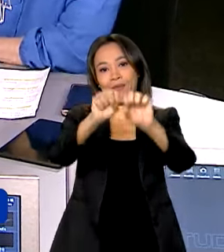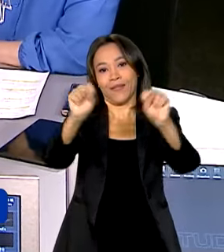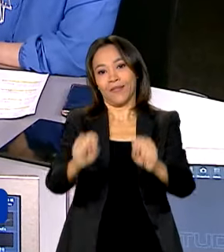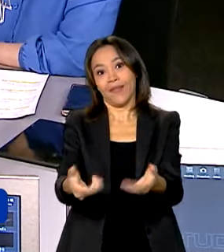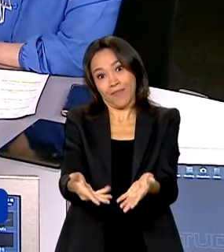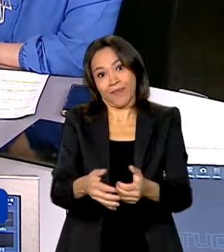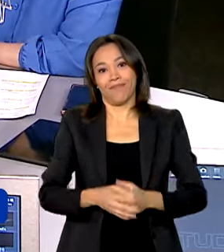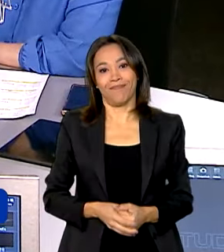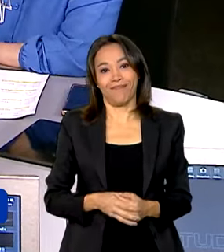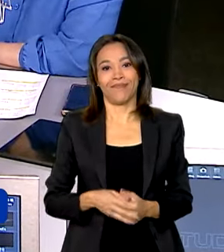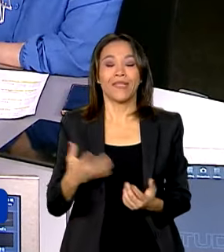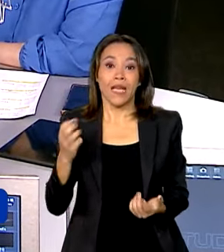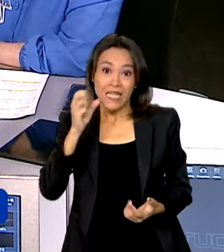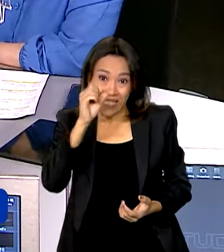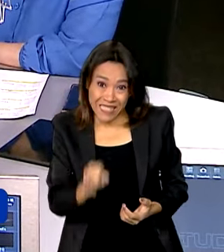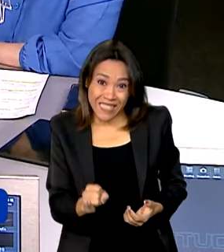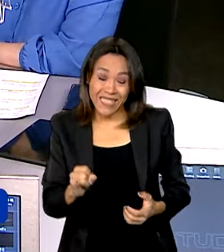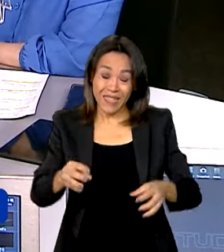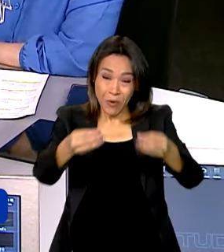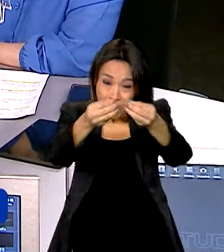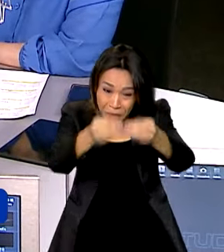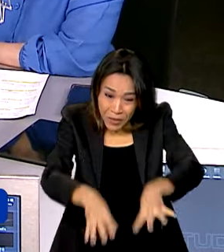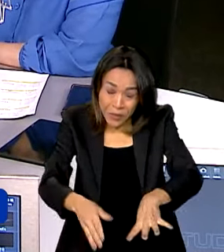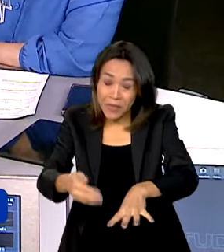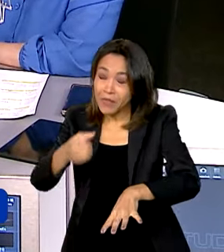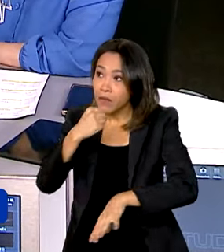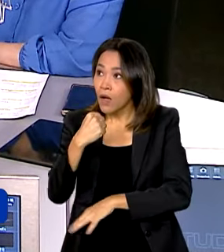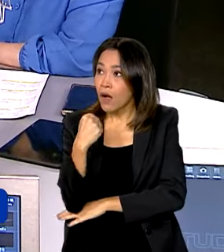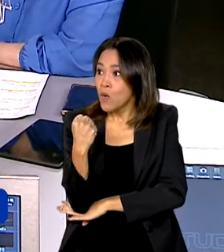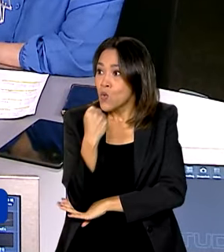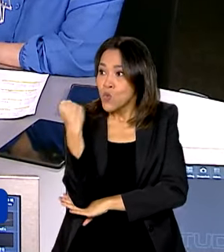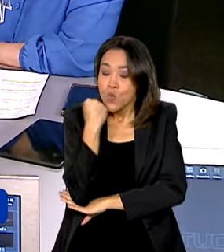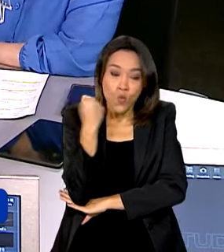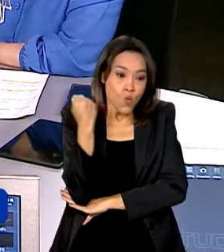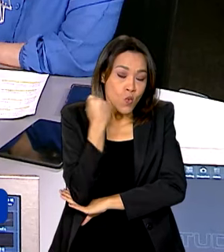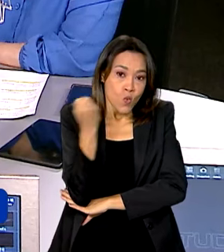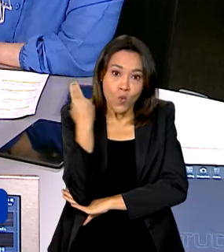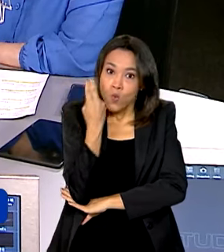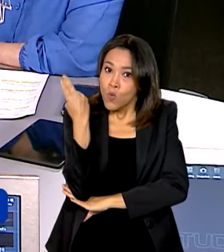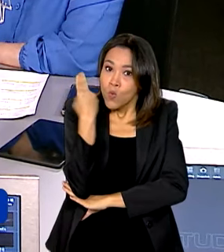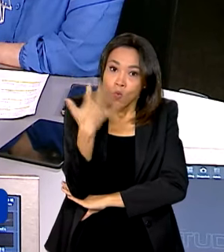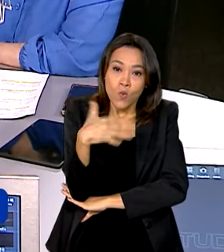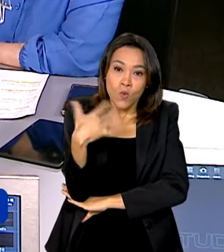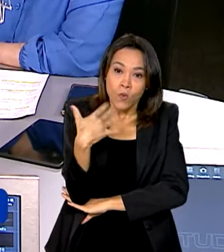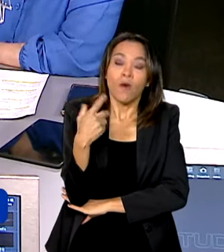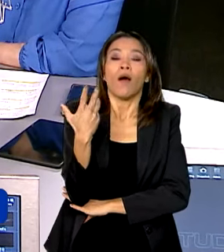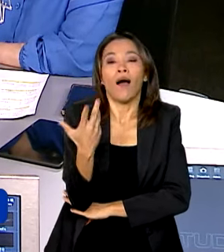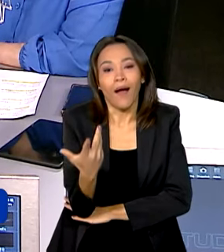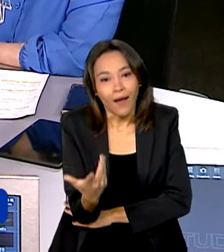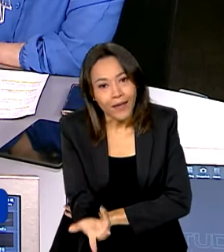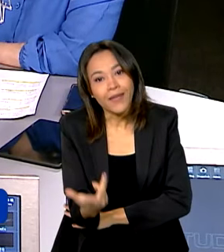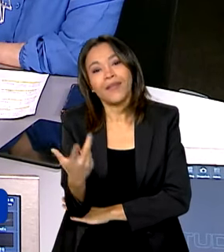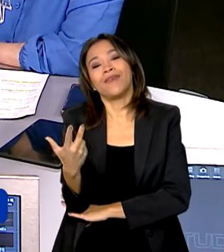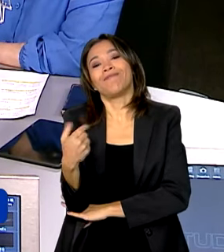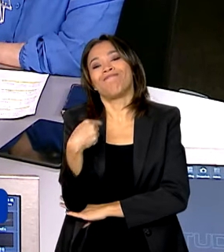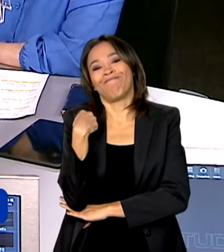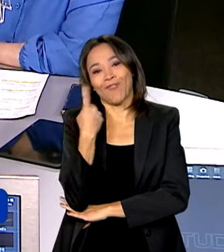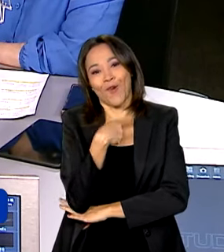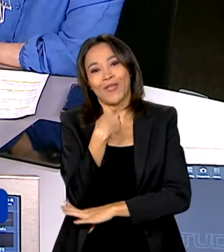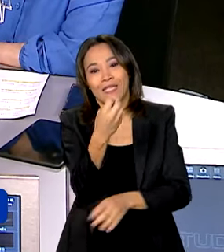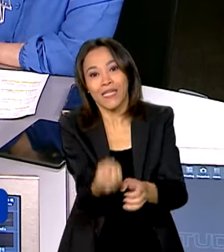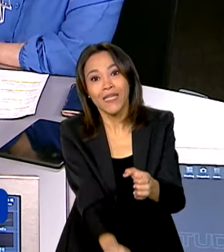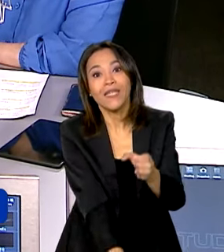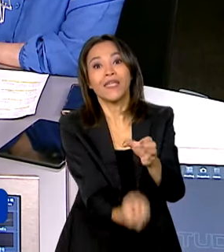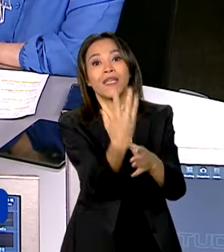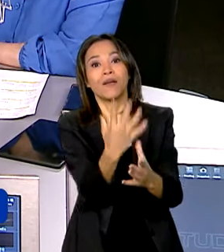afinadas se o desastre é muito intenso Nós instalamos né um ponto eh eh de de